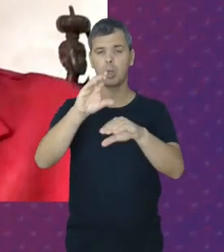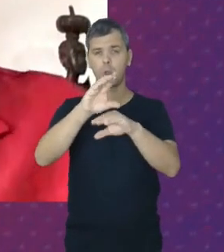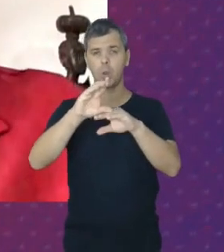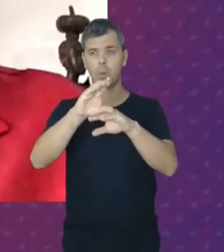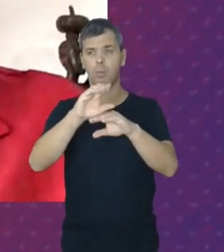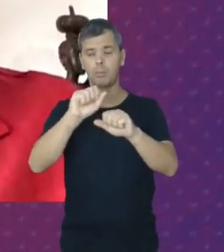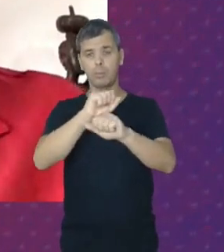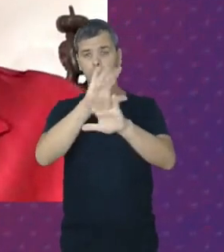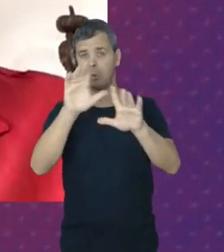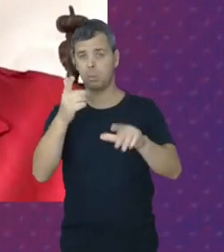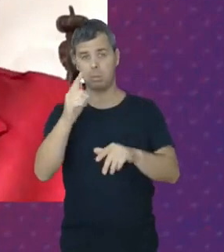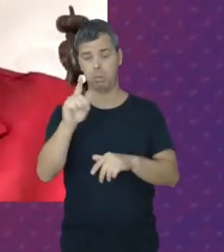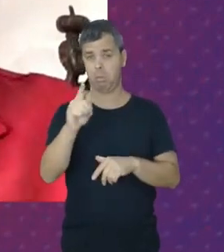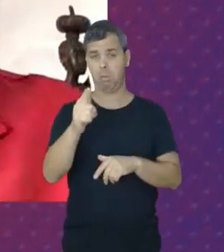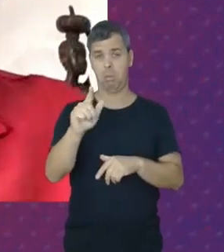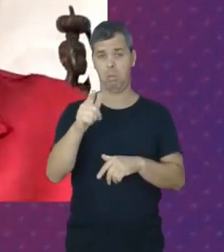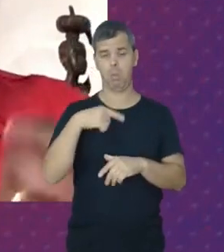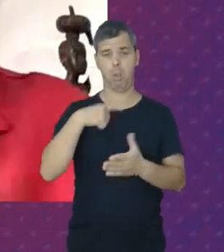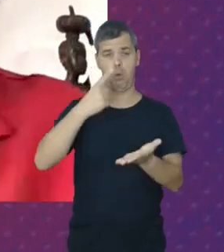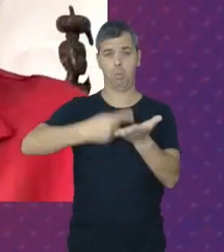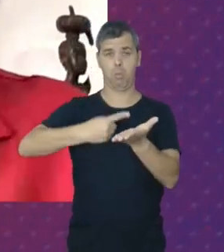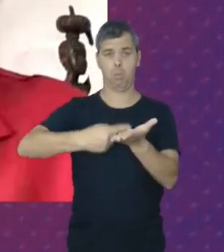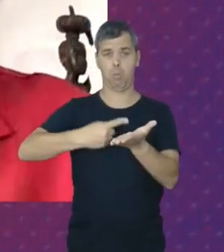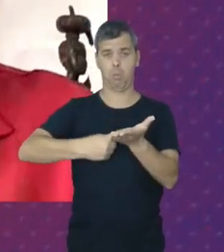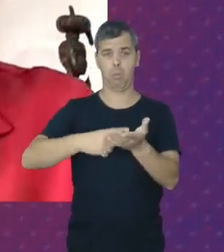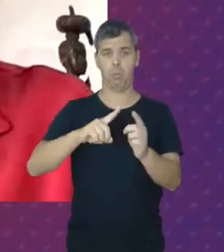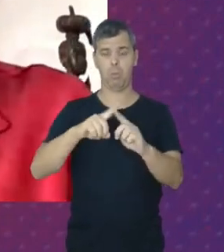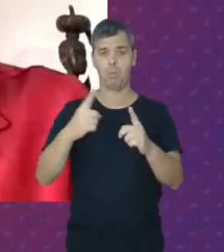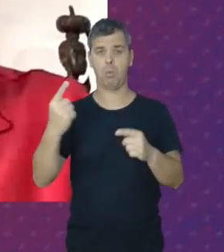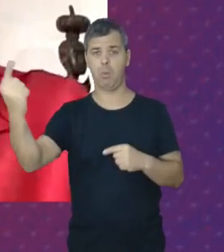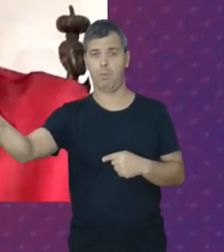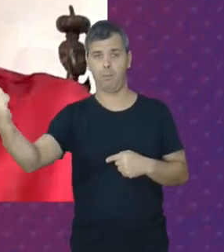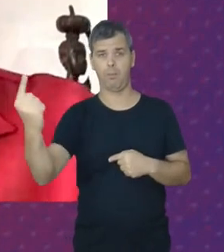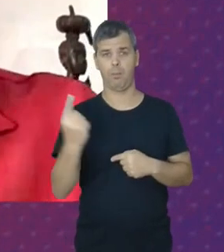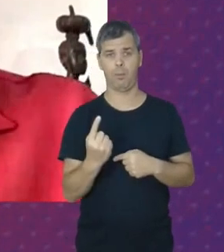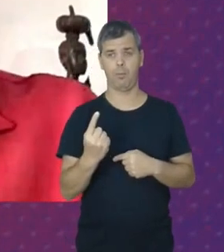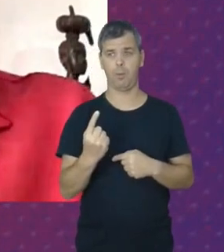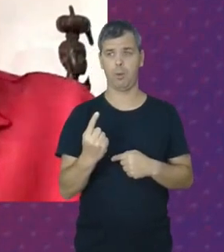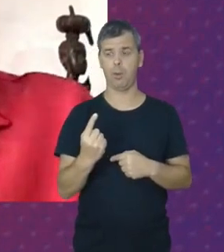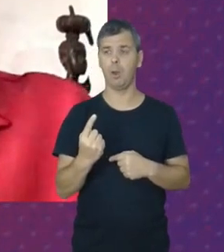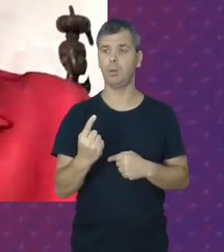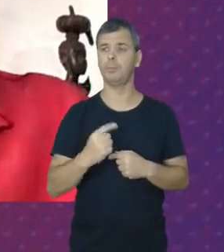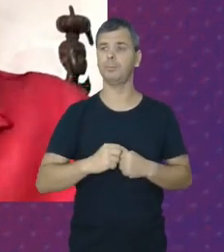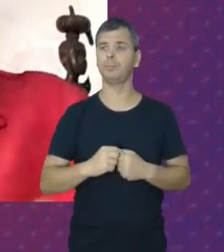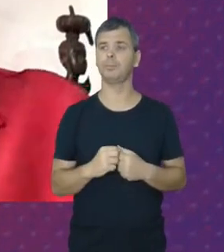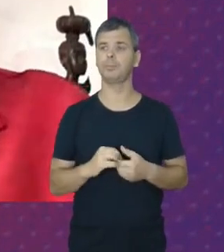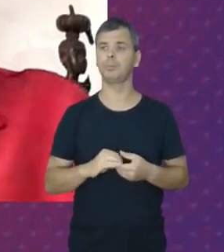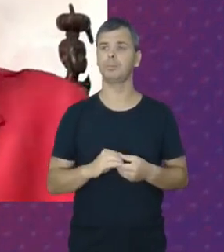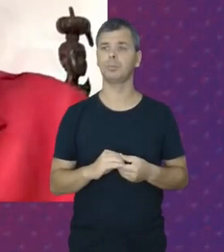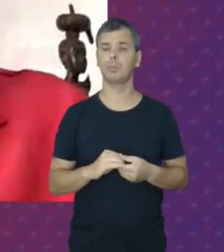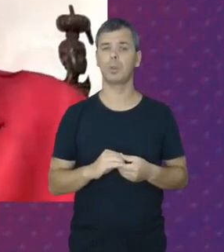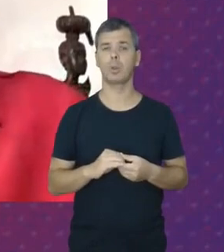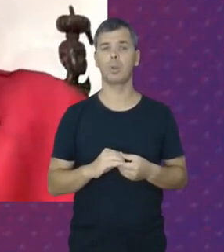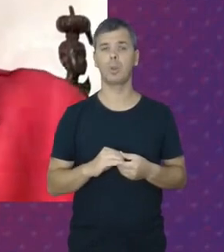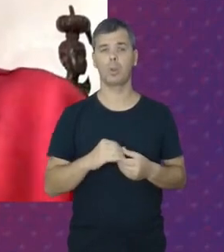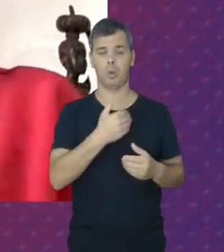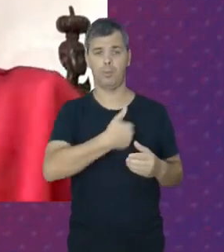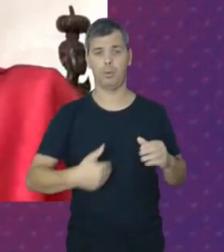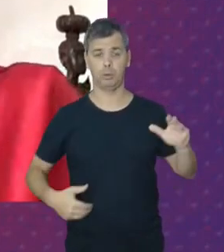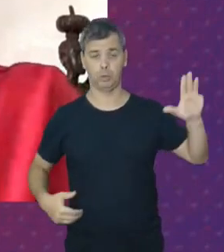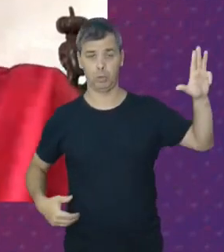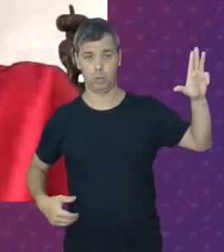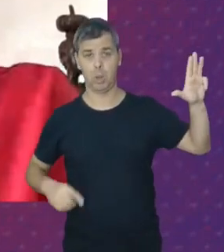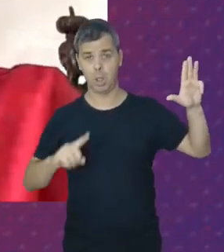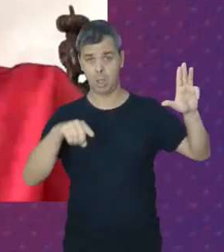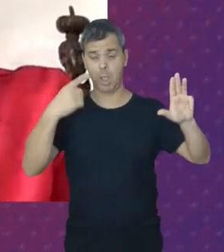Claro Não era Cumprida Então veio O governo De Lula Depois O